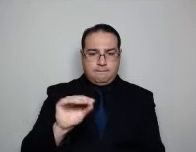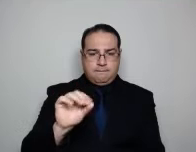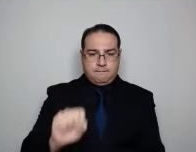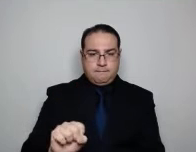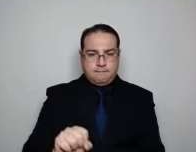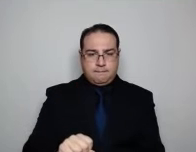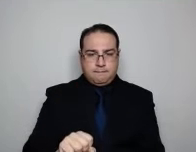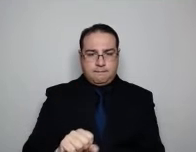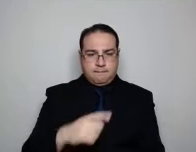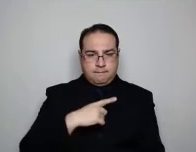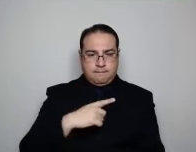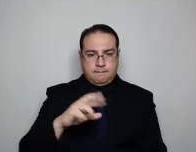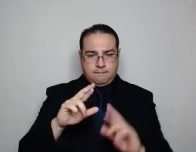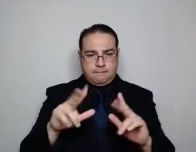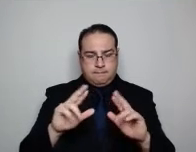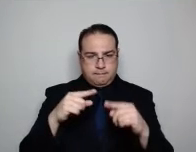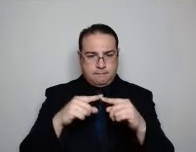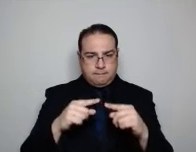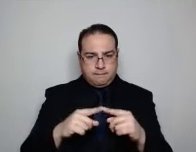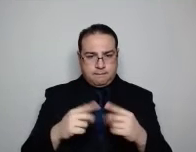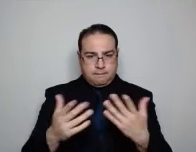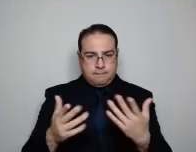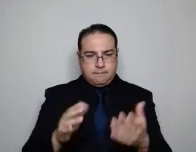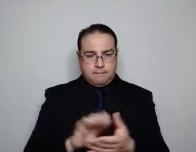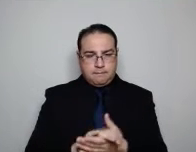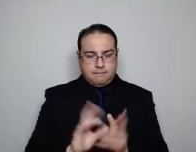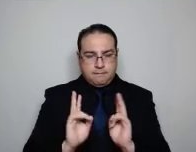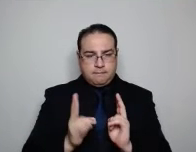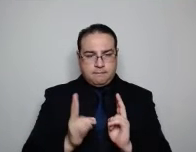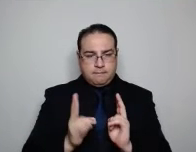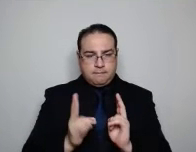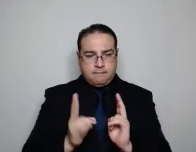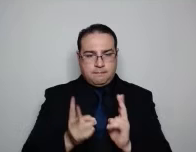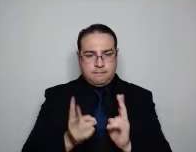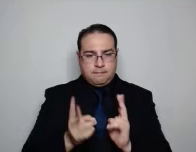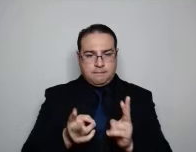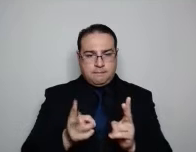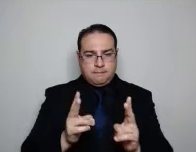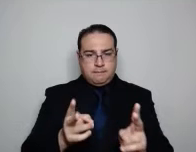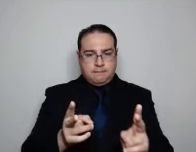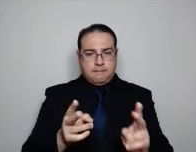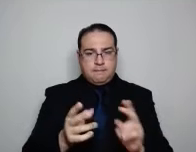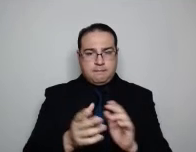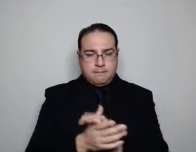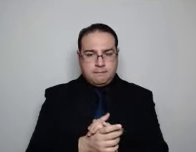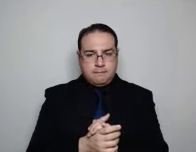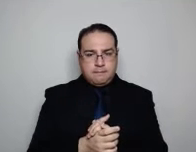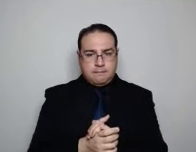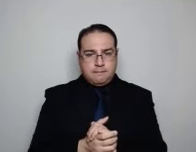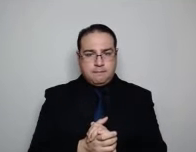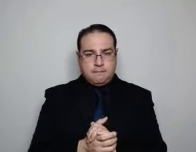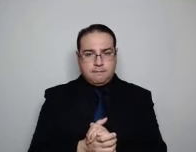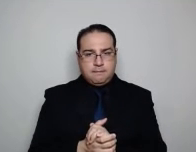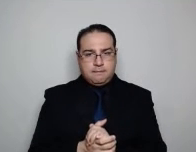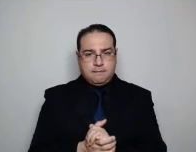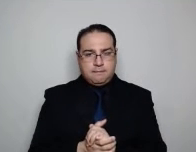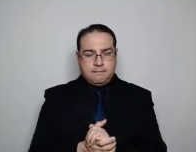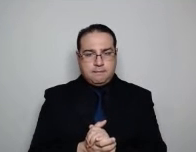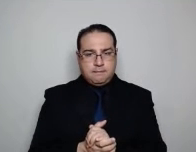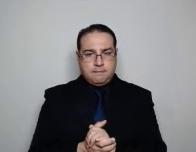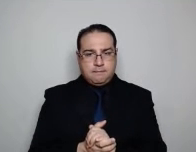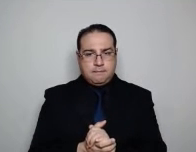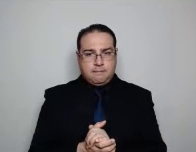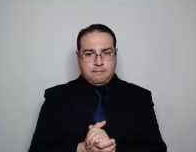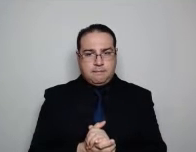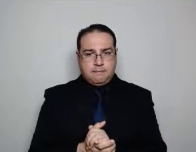requeridos pela parte agravante não são inerentes ao tratamento da beneficiária. Tanto é que o juízo